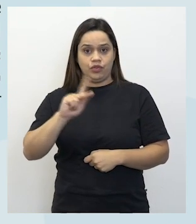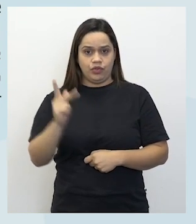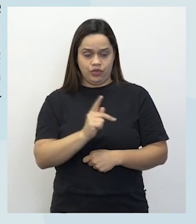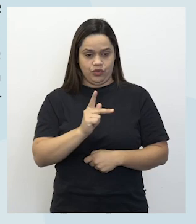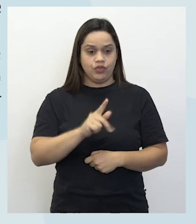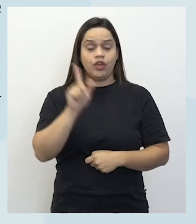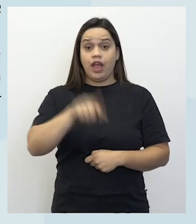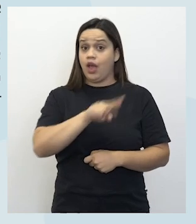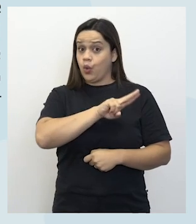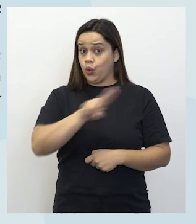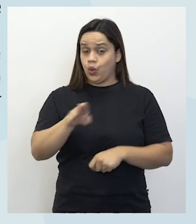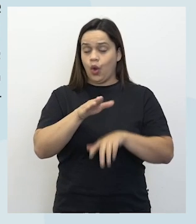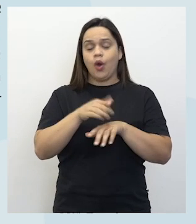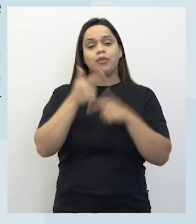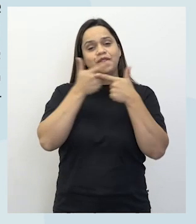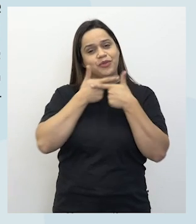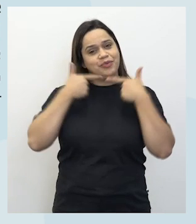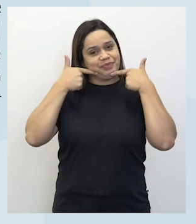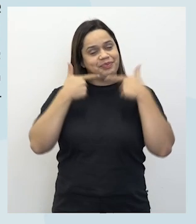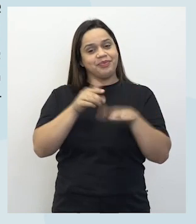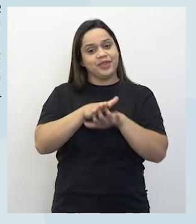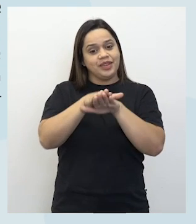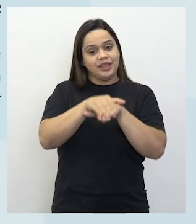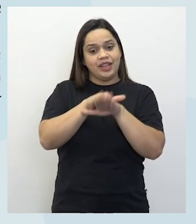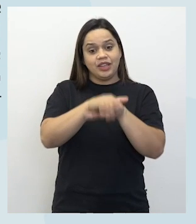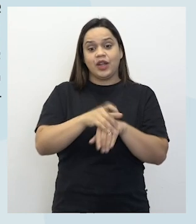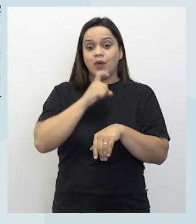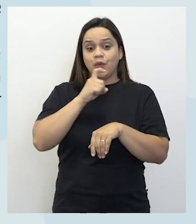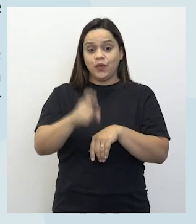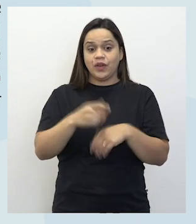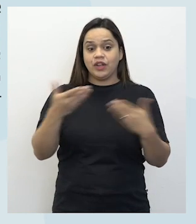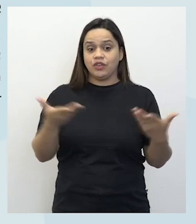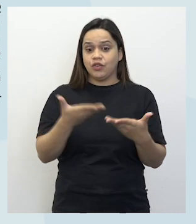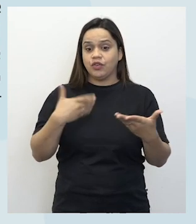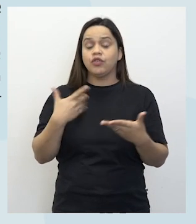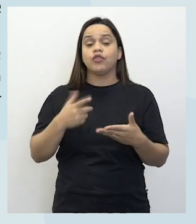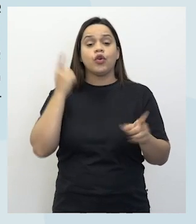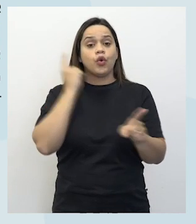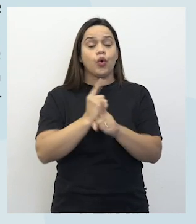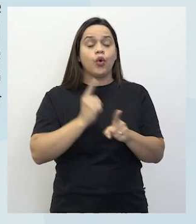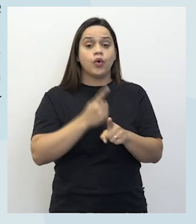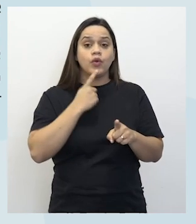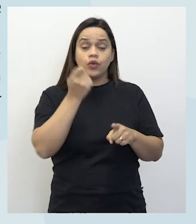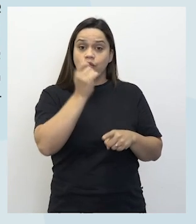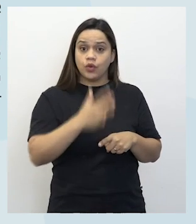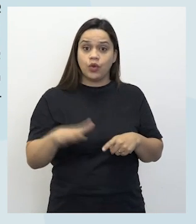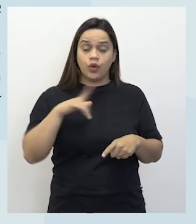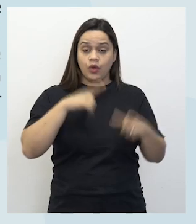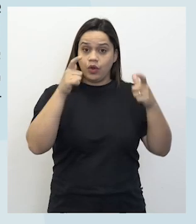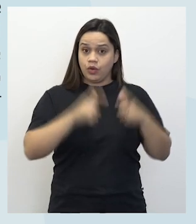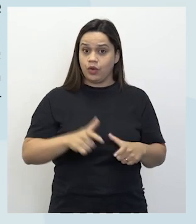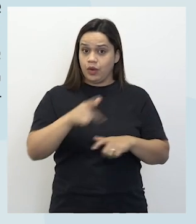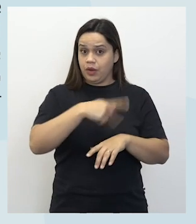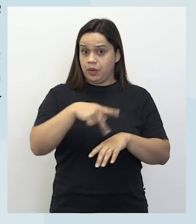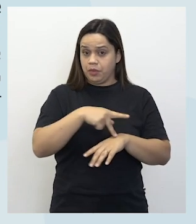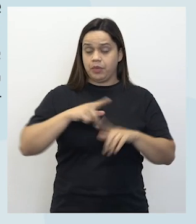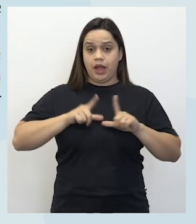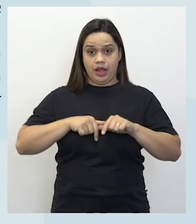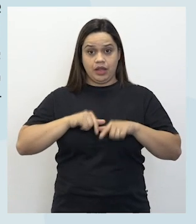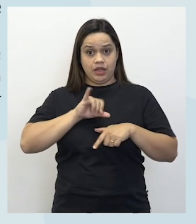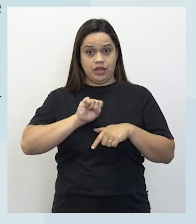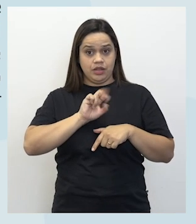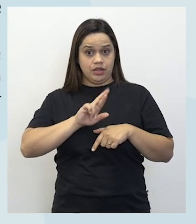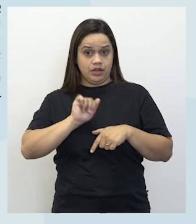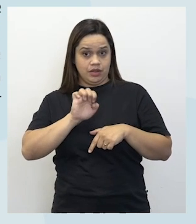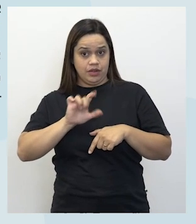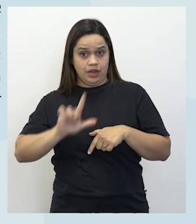Hofesh é o nome de uma simpática tartaruga verde que foi encontrada jogada numa praia mediterrânea em Israel. Ela estava